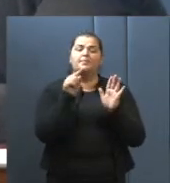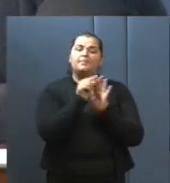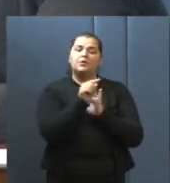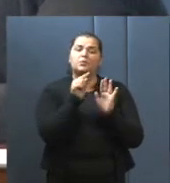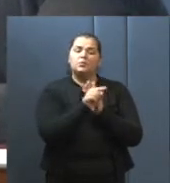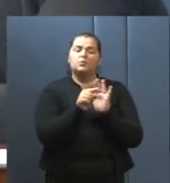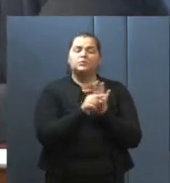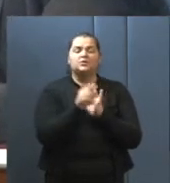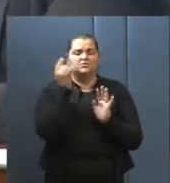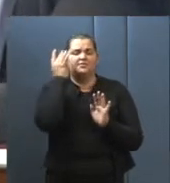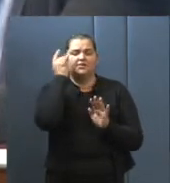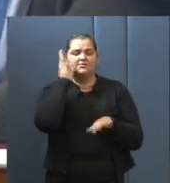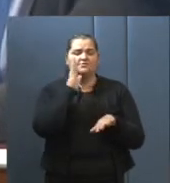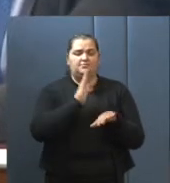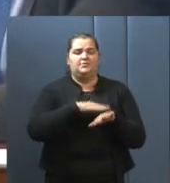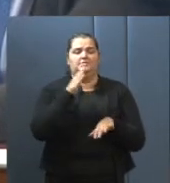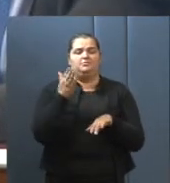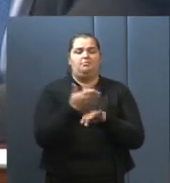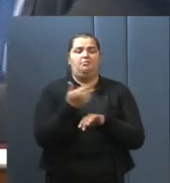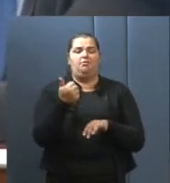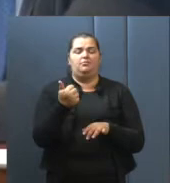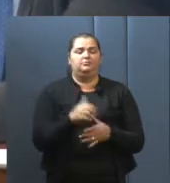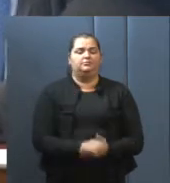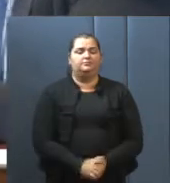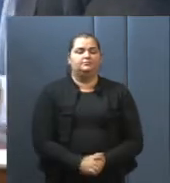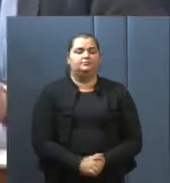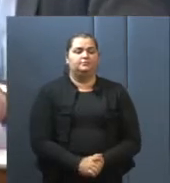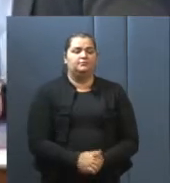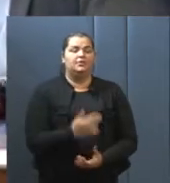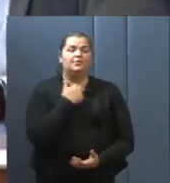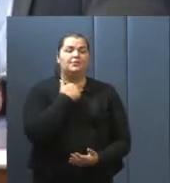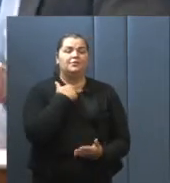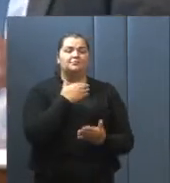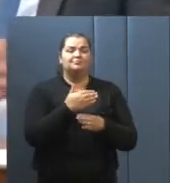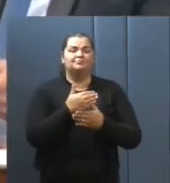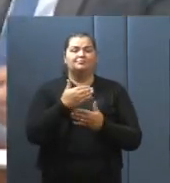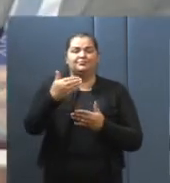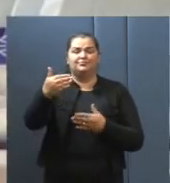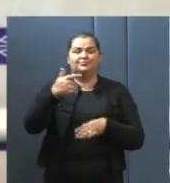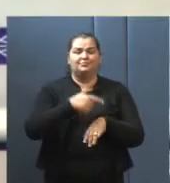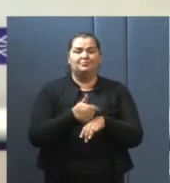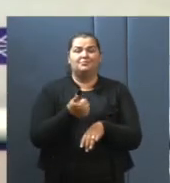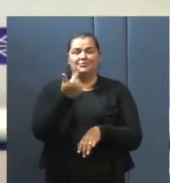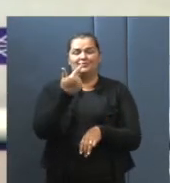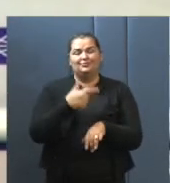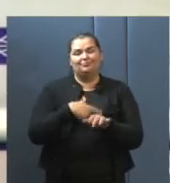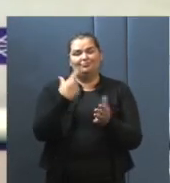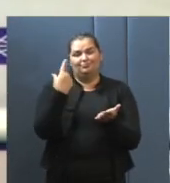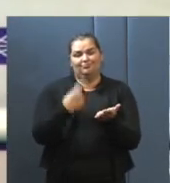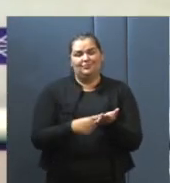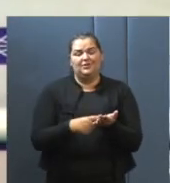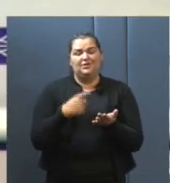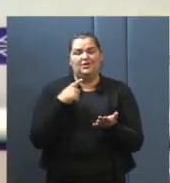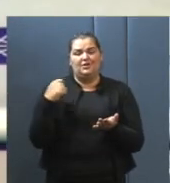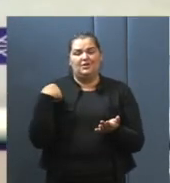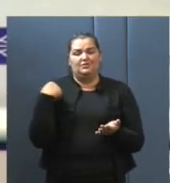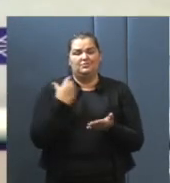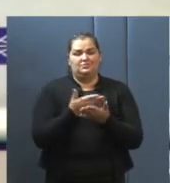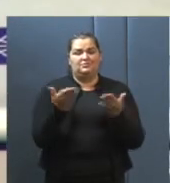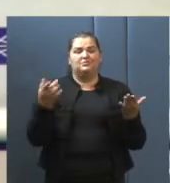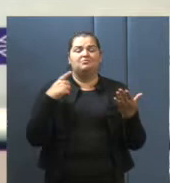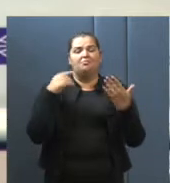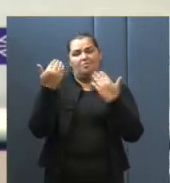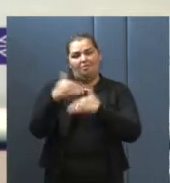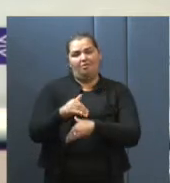perguntas, eu acho que facilitaria. Nós não vamos poder ir muito além do meio-dia, porque inclusive os alunos do Rio Branco têm